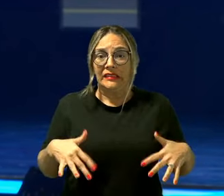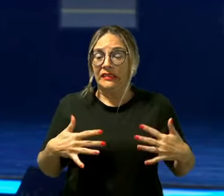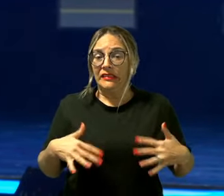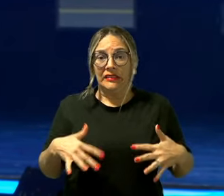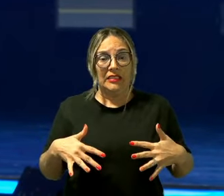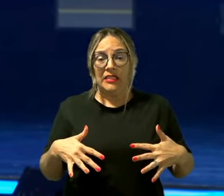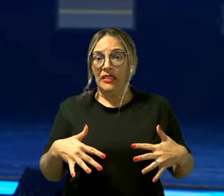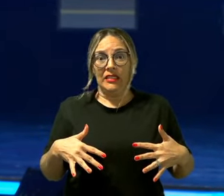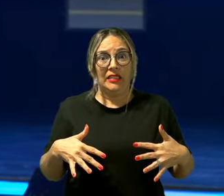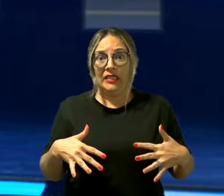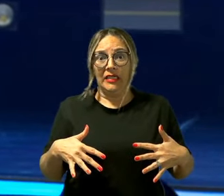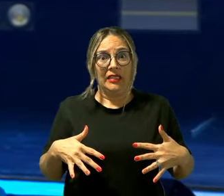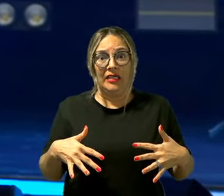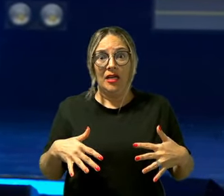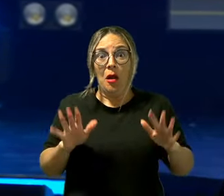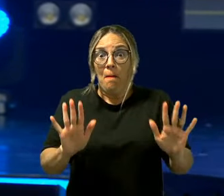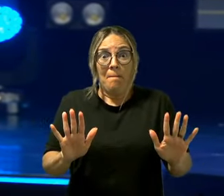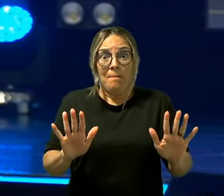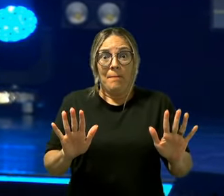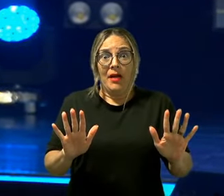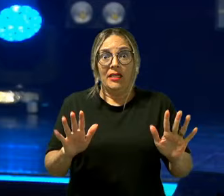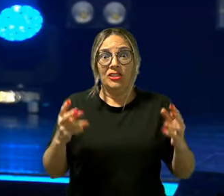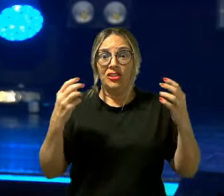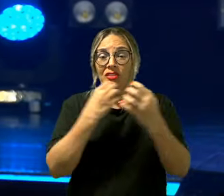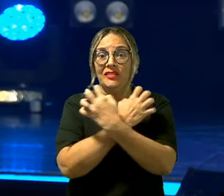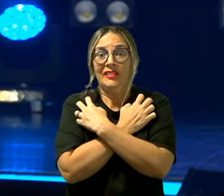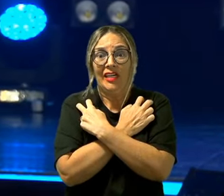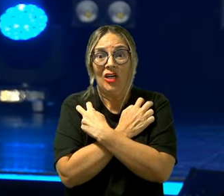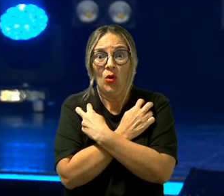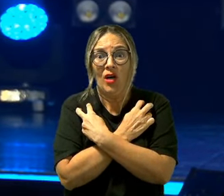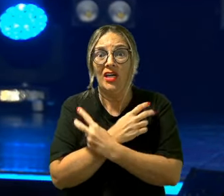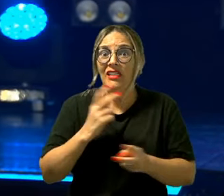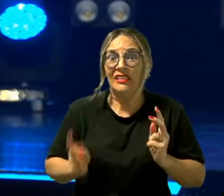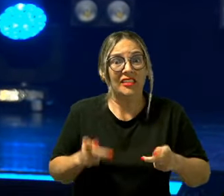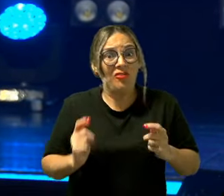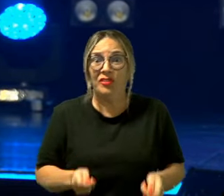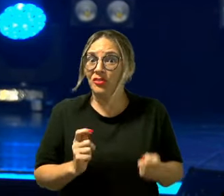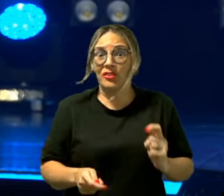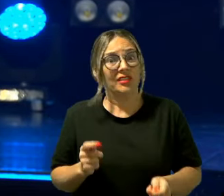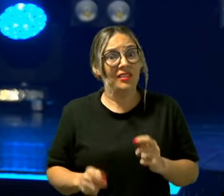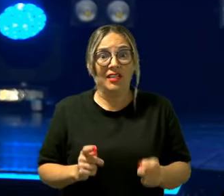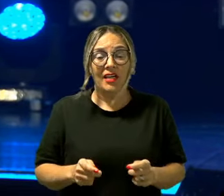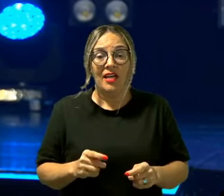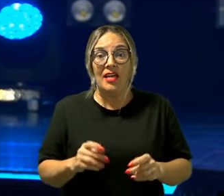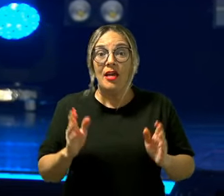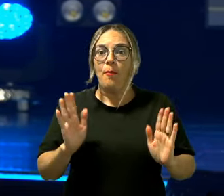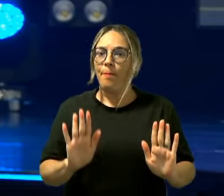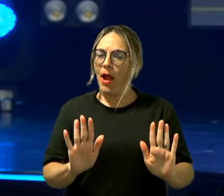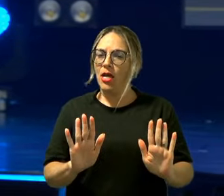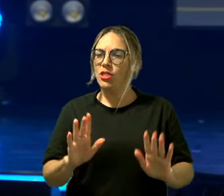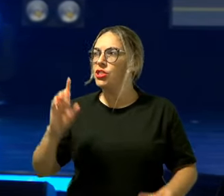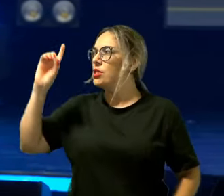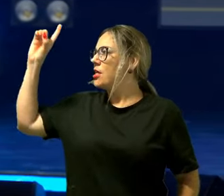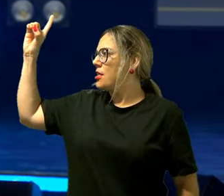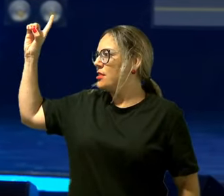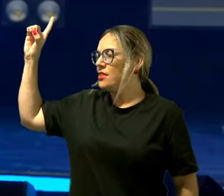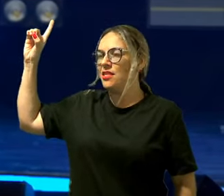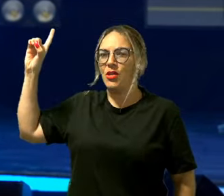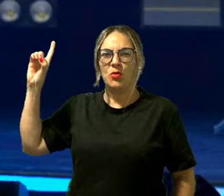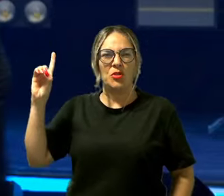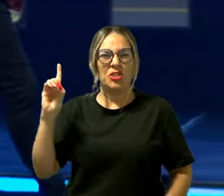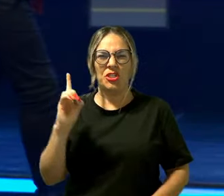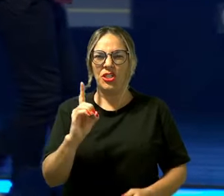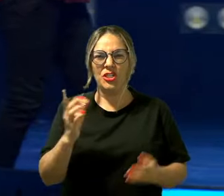está ameaçando. Ele pode ameaçar, mas a palavra está de pé. E quando Deus diz é agora, ninguém pode dizer ainda não. Só que tem uma